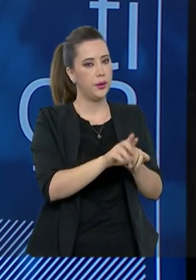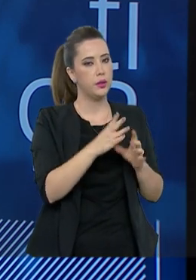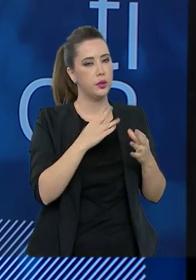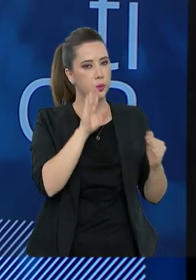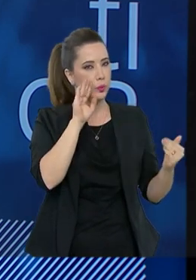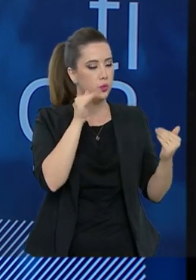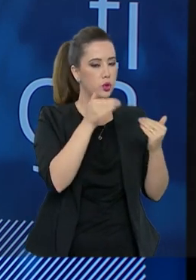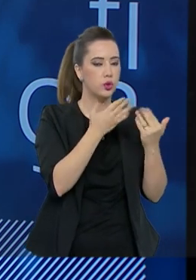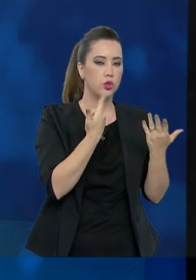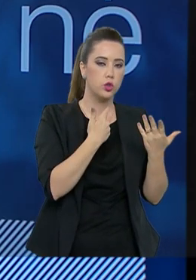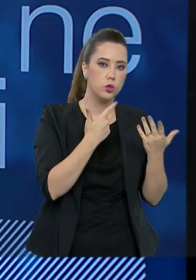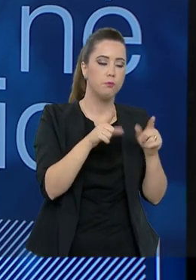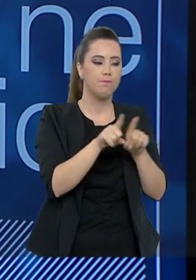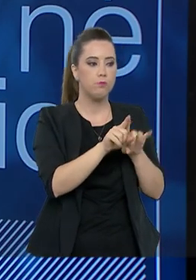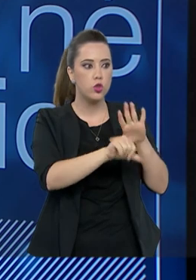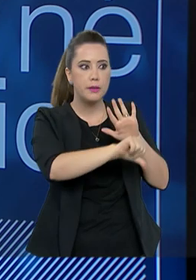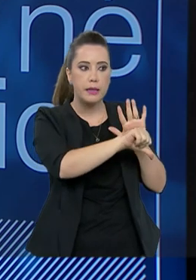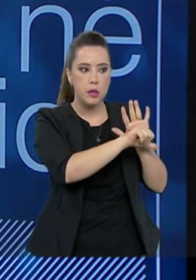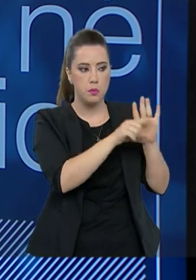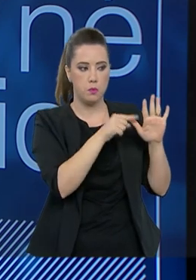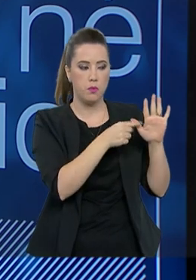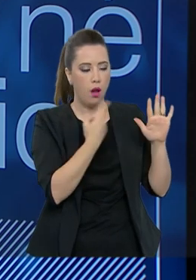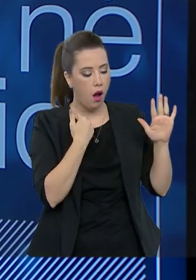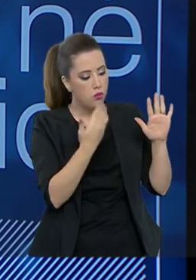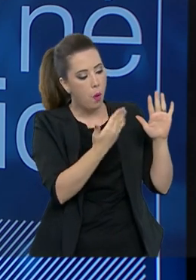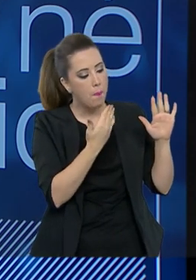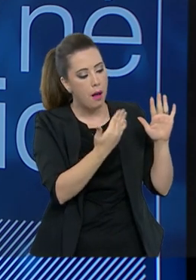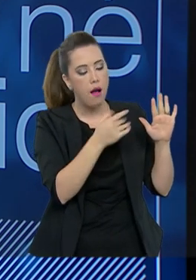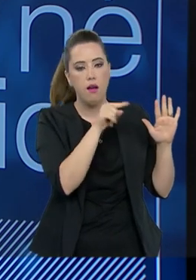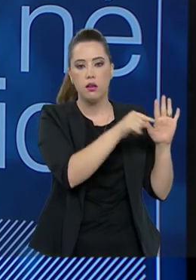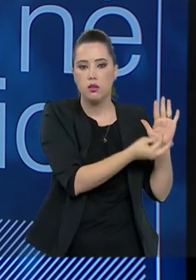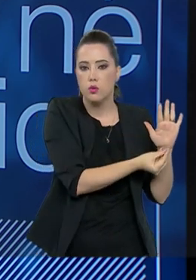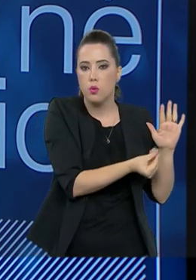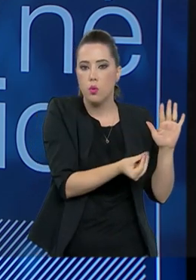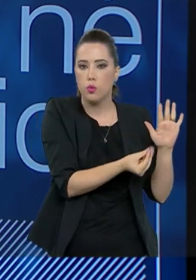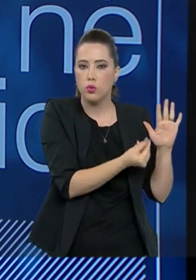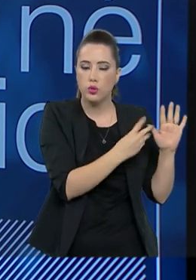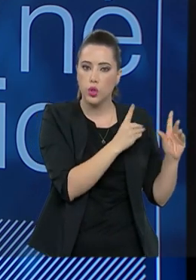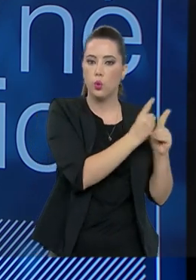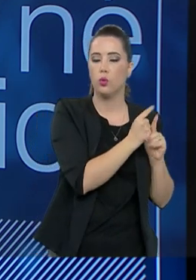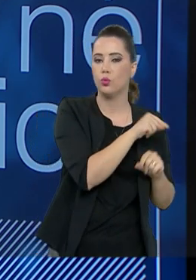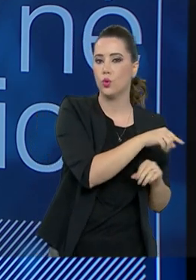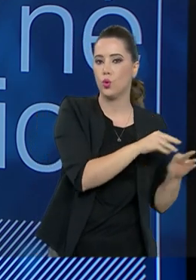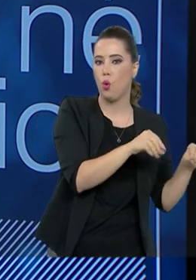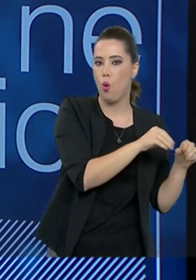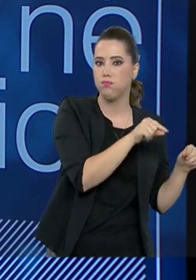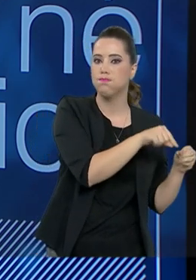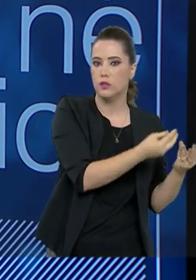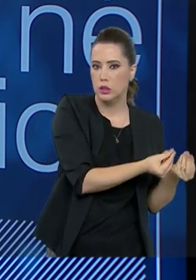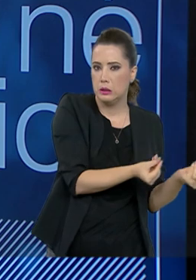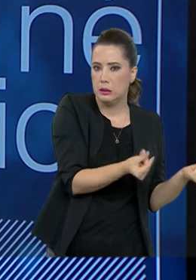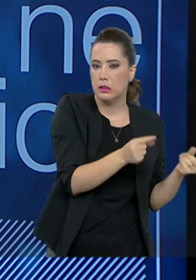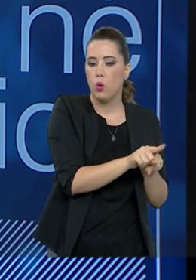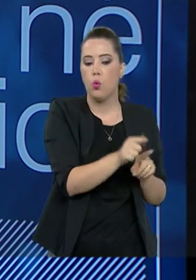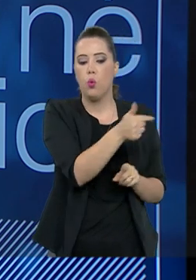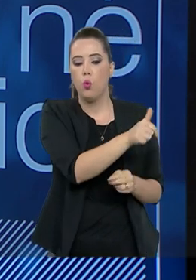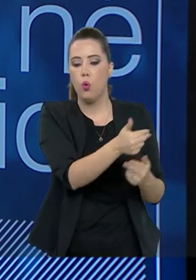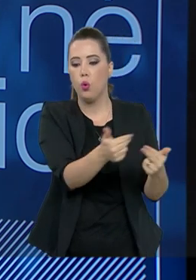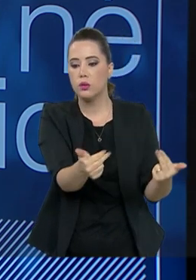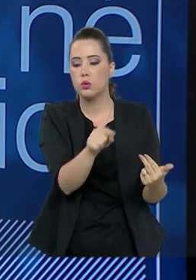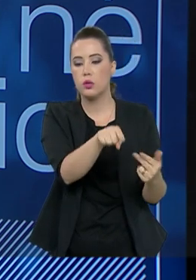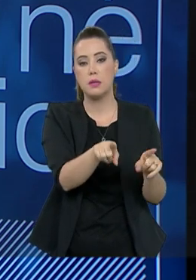qual busca-se comparar vestígios encontrados de local de crime com outros vestígios, mas principalmente com